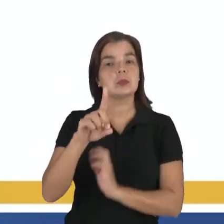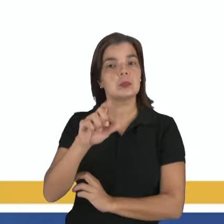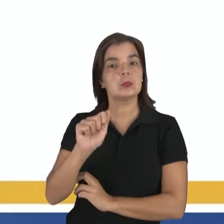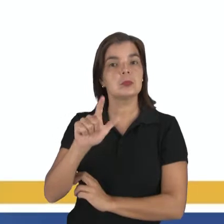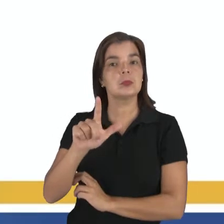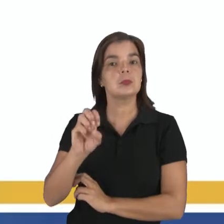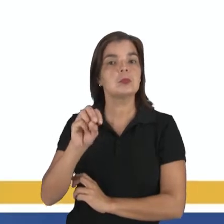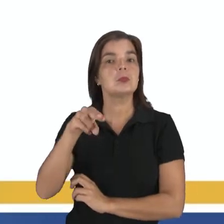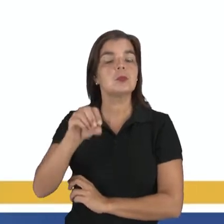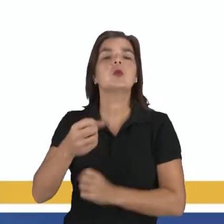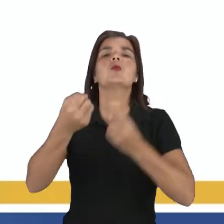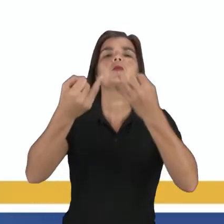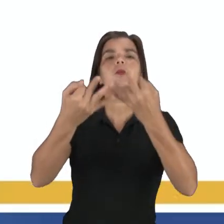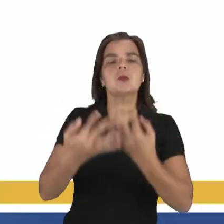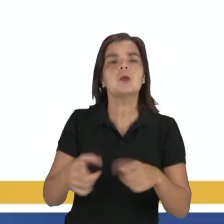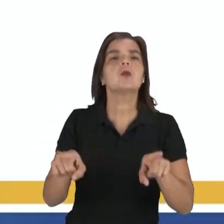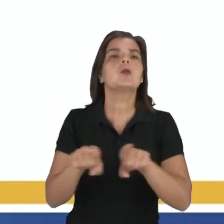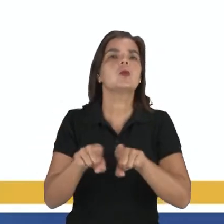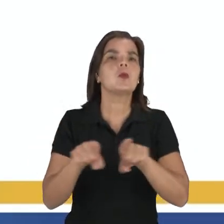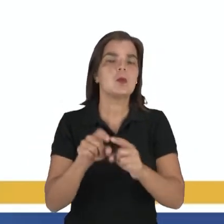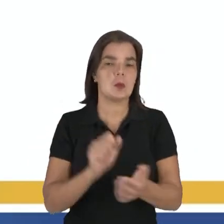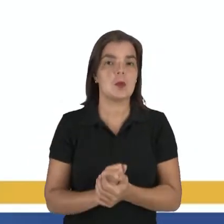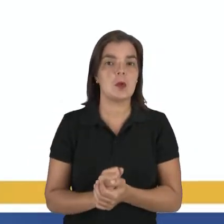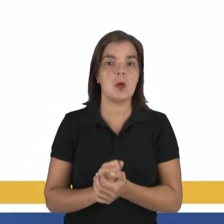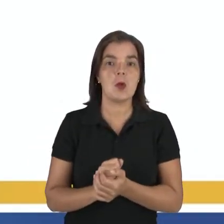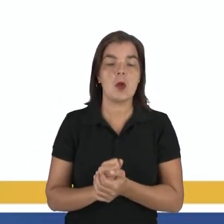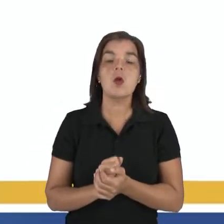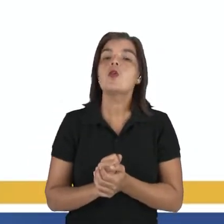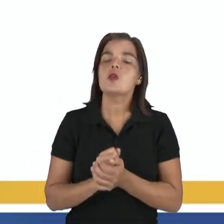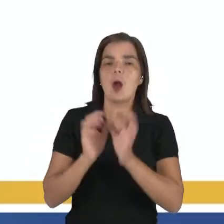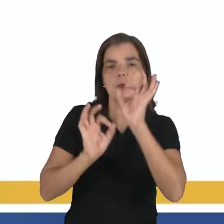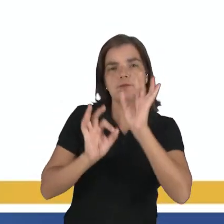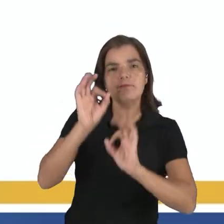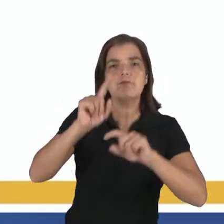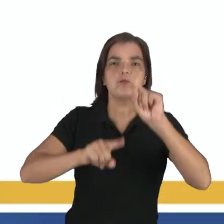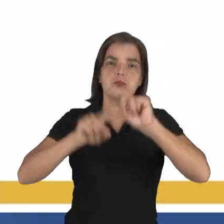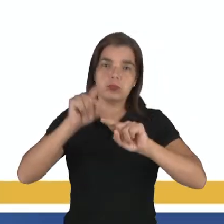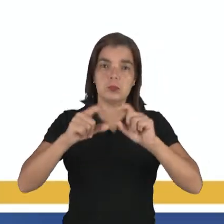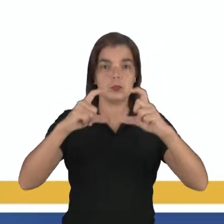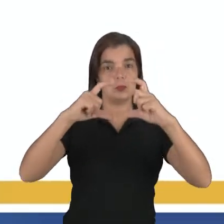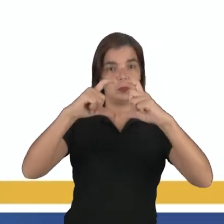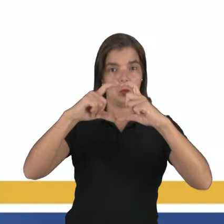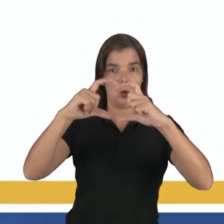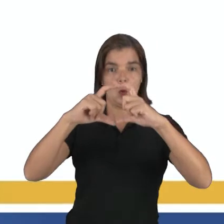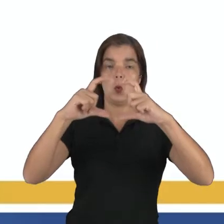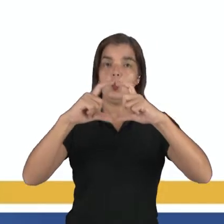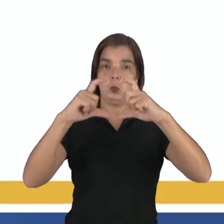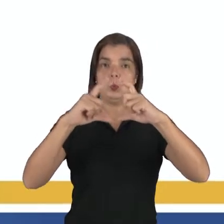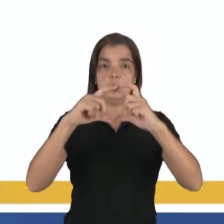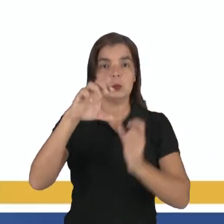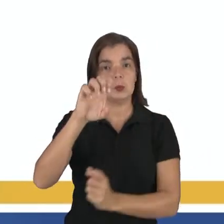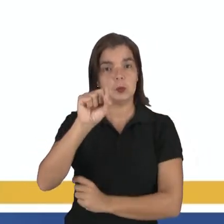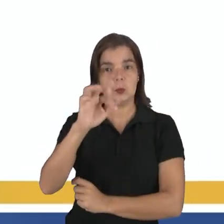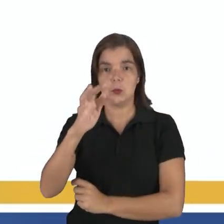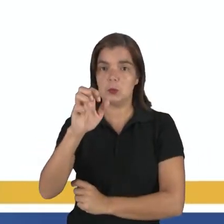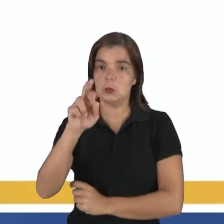Dalton. O que ele fala? Então, que seria? A matéria seria formada de uma bola esférica,